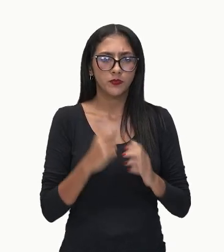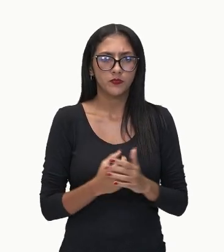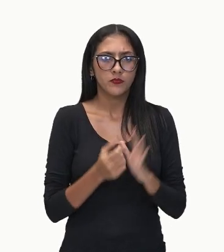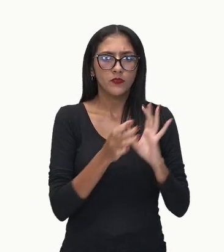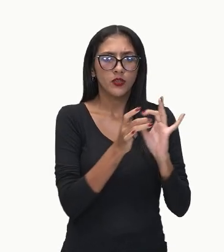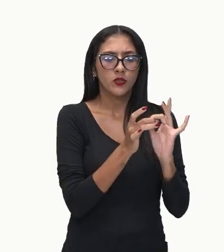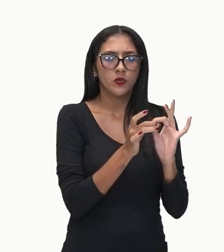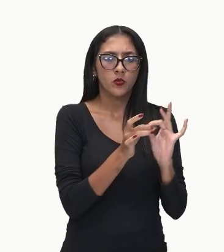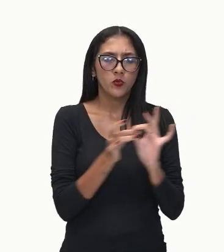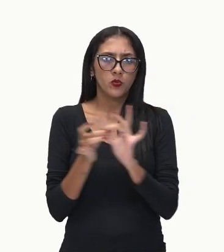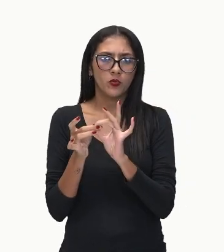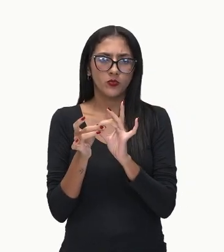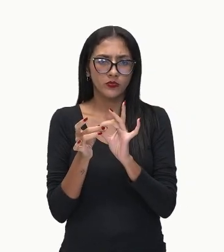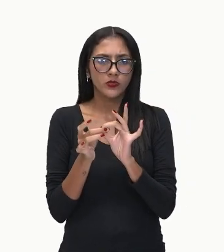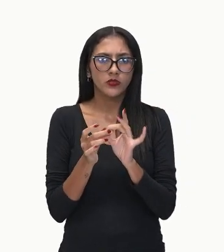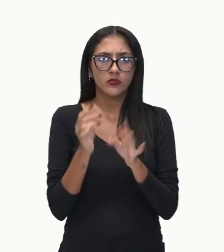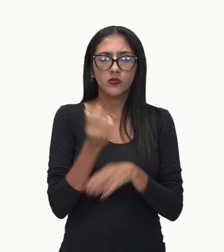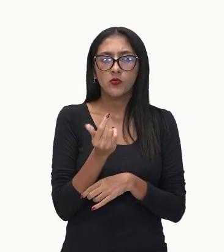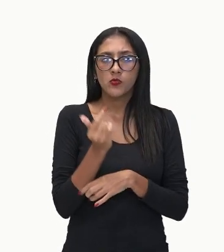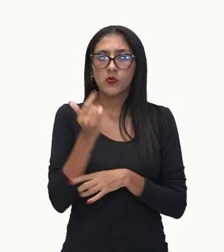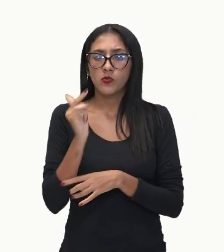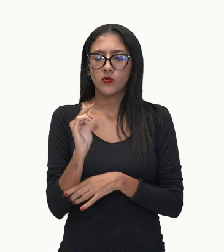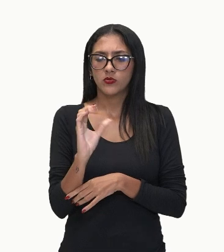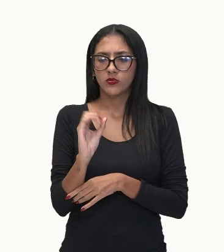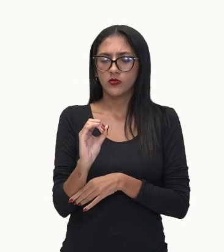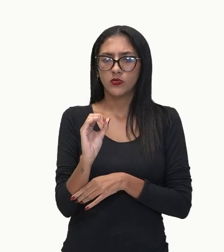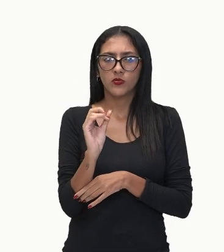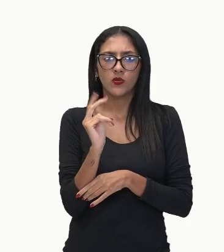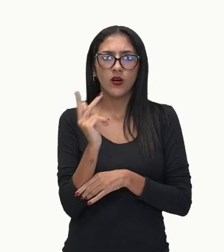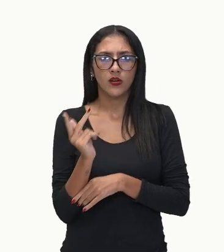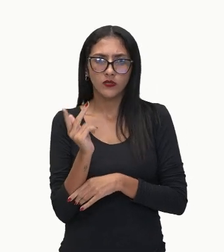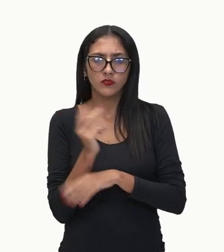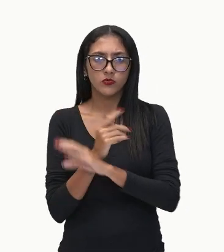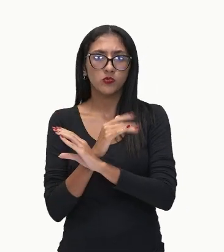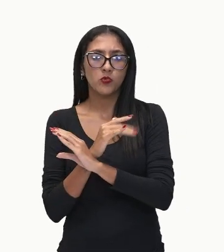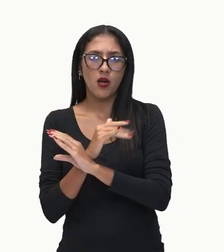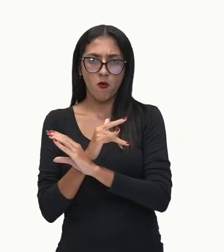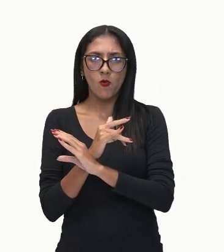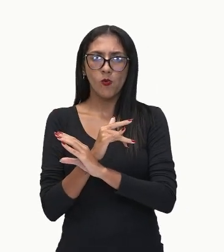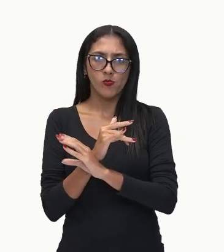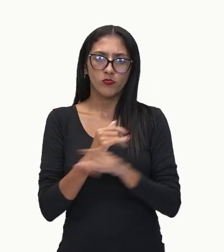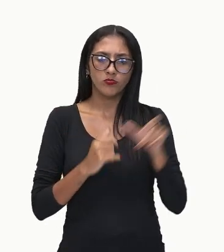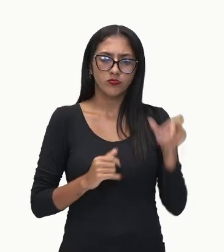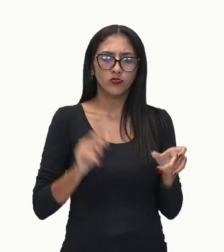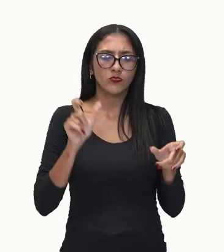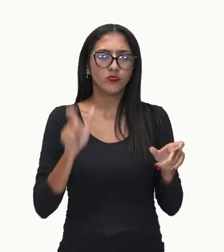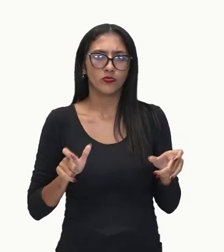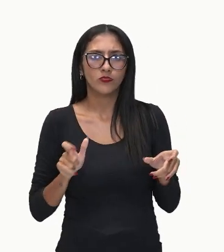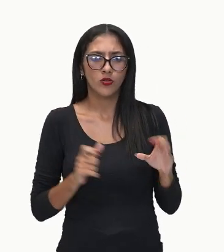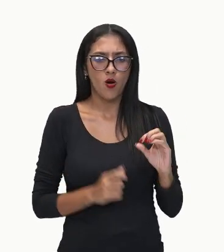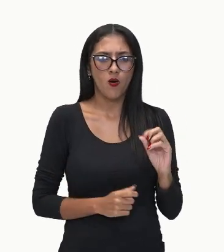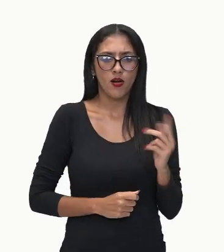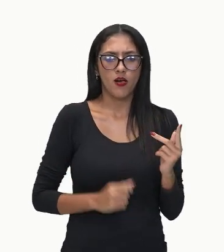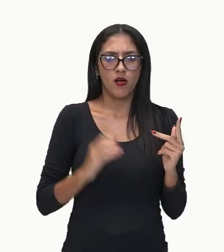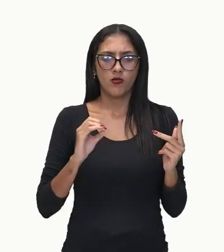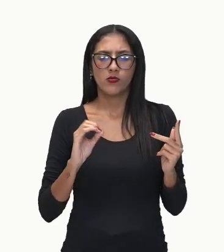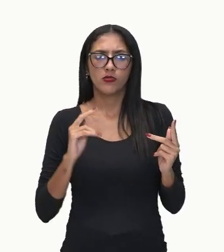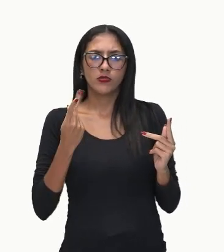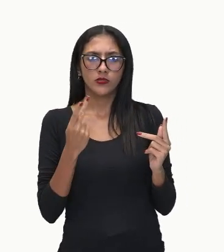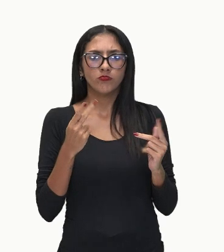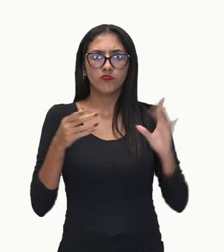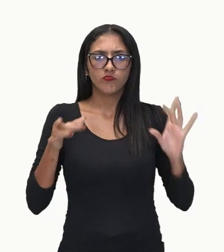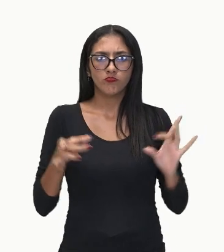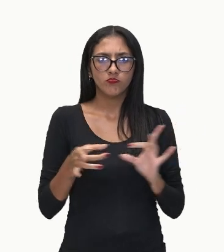reagir com a hidroxila do ácido carboxílico. E aí a gente vai ter o quê?